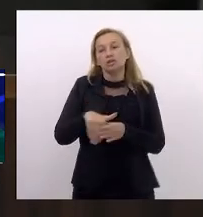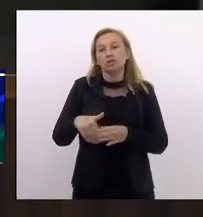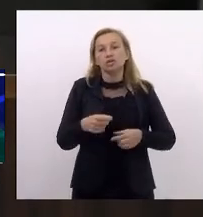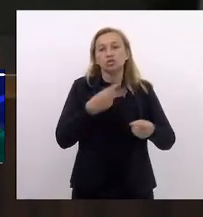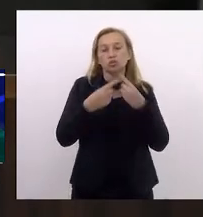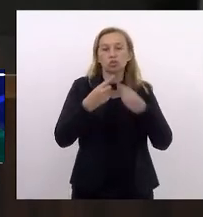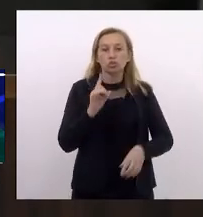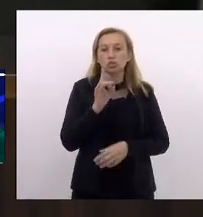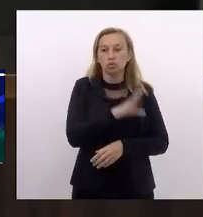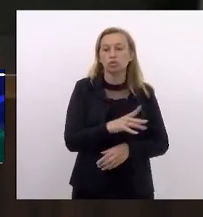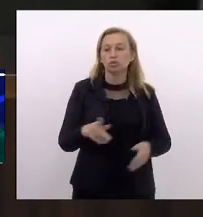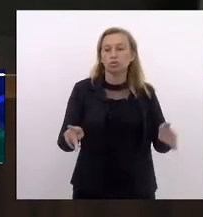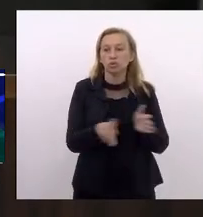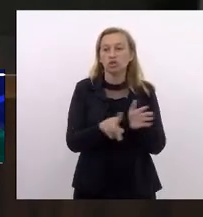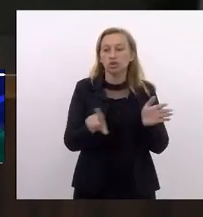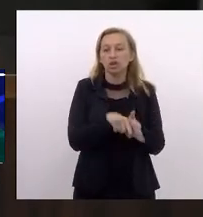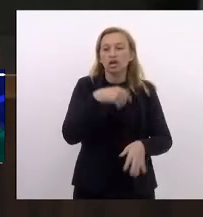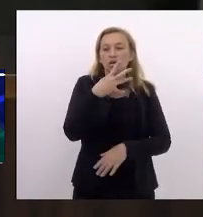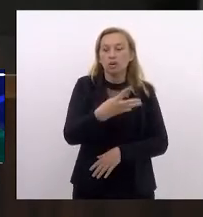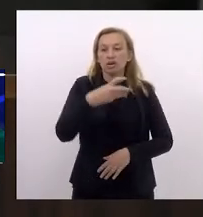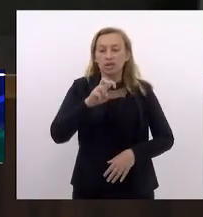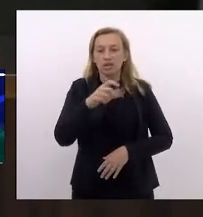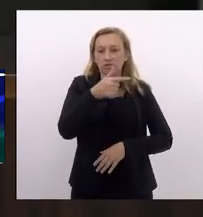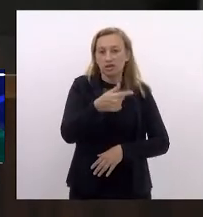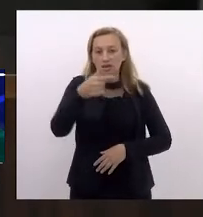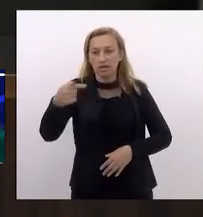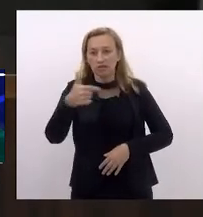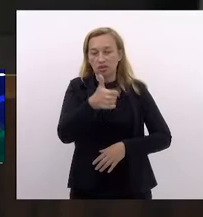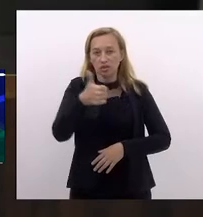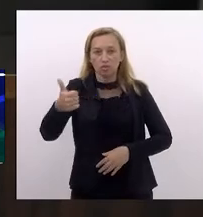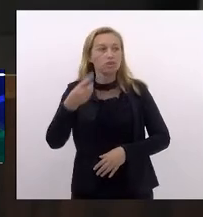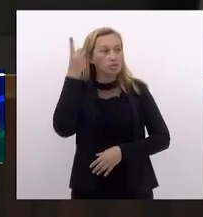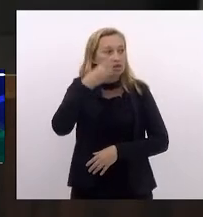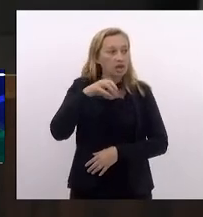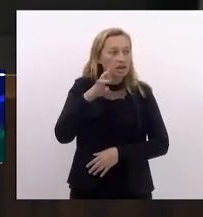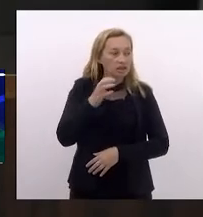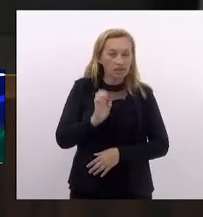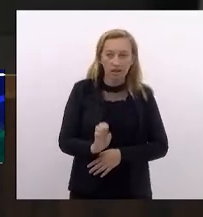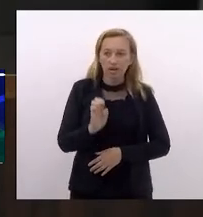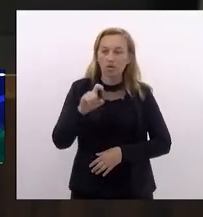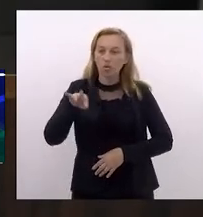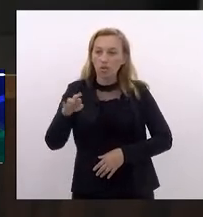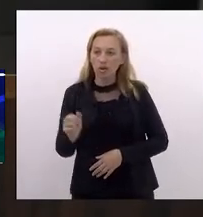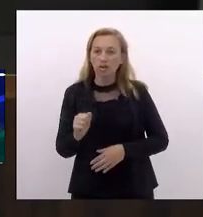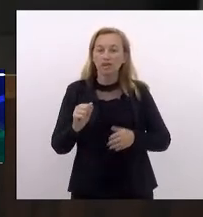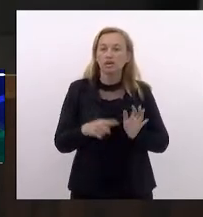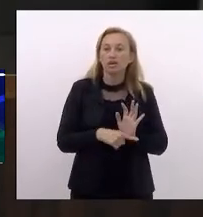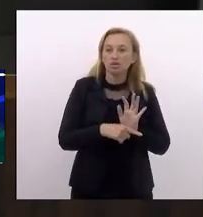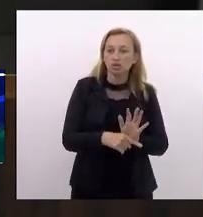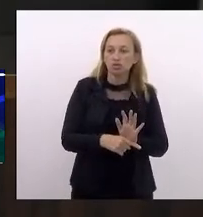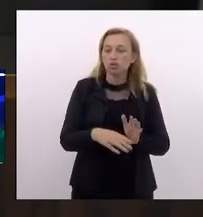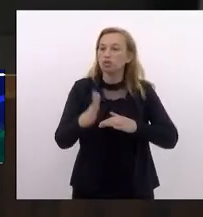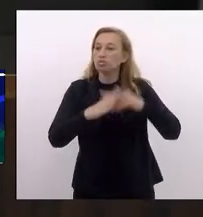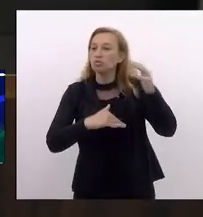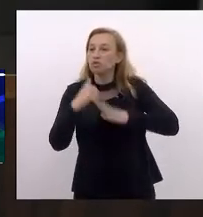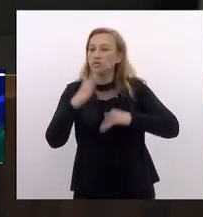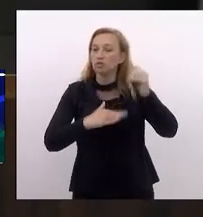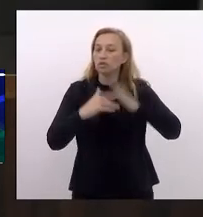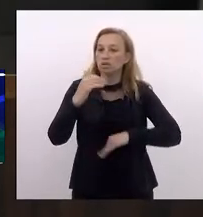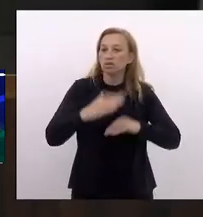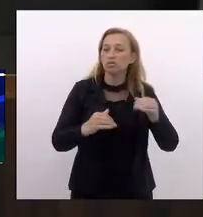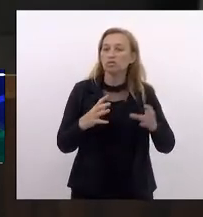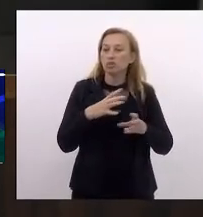única projeto de lei nº 4 5 2721 de autoria do deputado André Correia e depois sobre atendimento preferencial aos profissionais